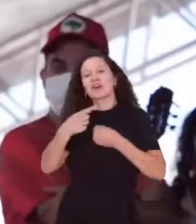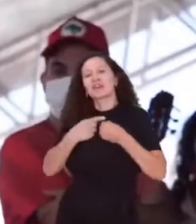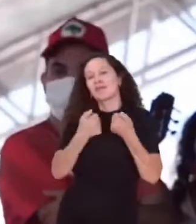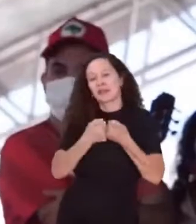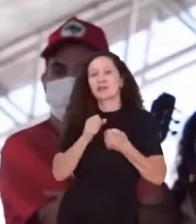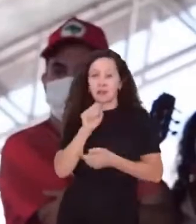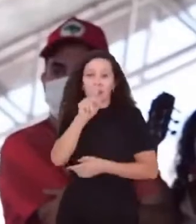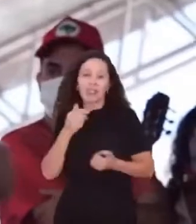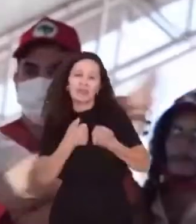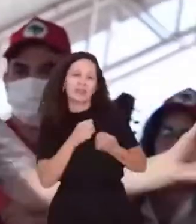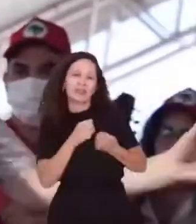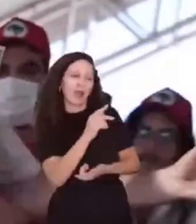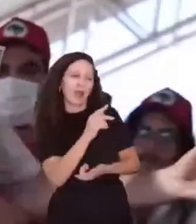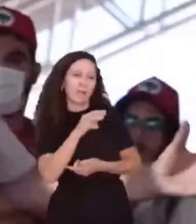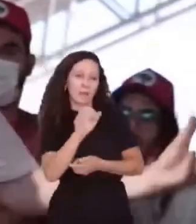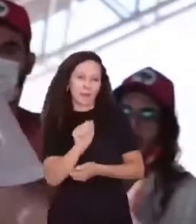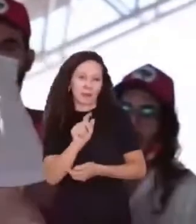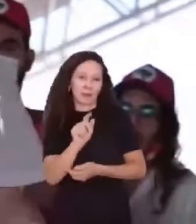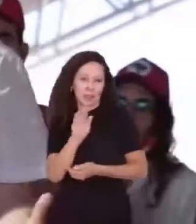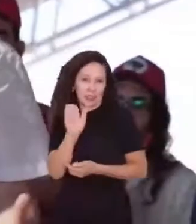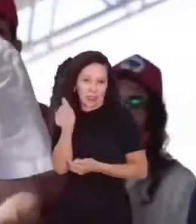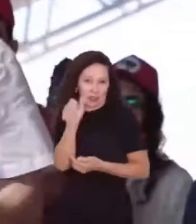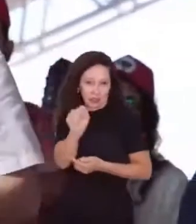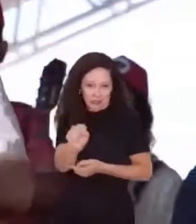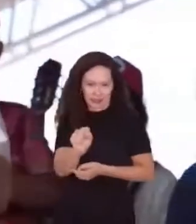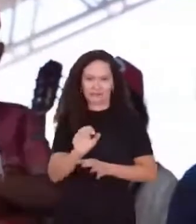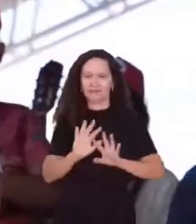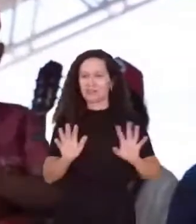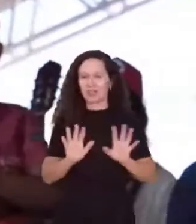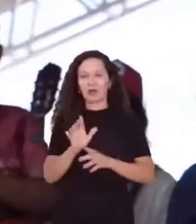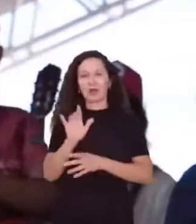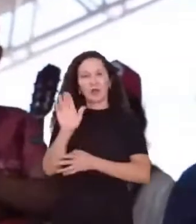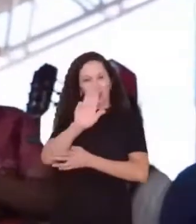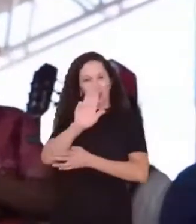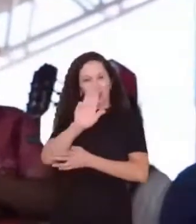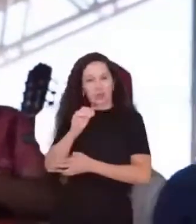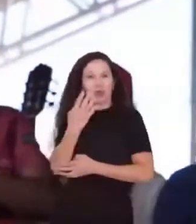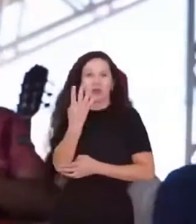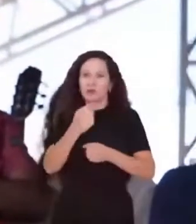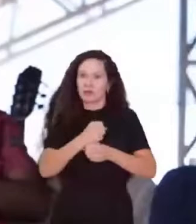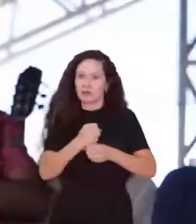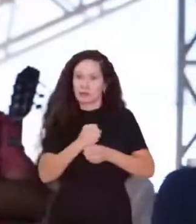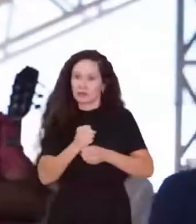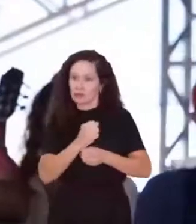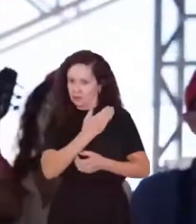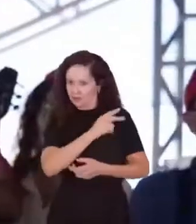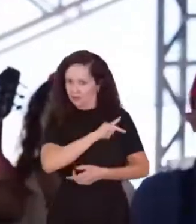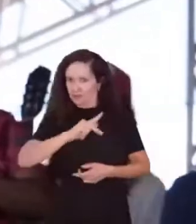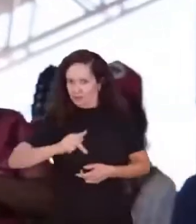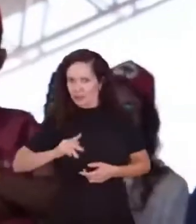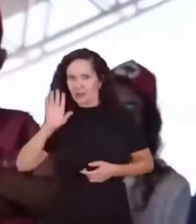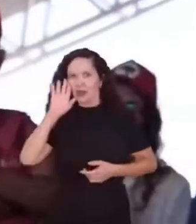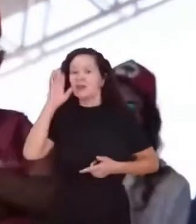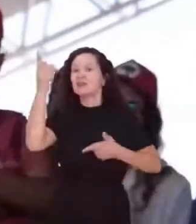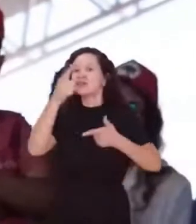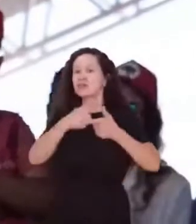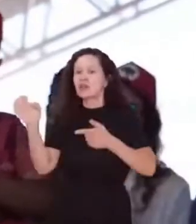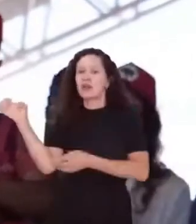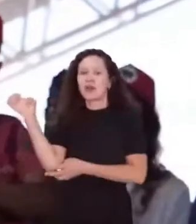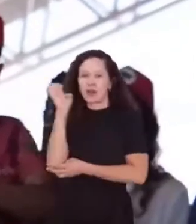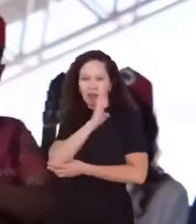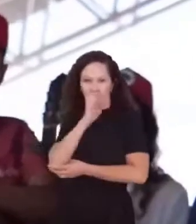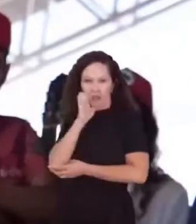meu destino. Então, o Lula, nos 4 anos, além de resolver os problemas de emergência, ele tem que apontar